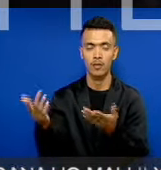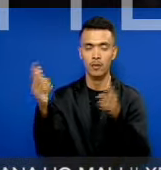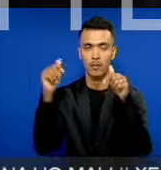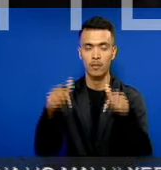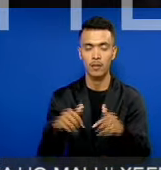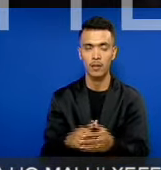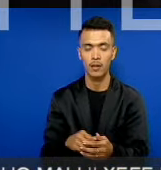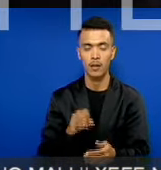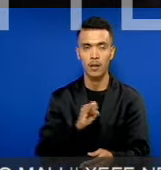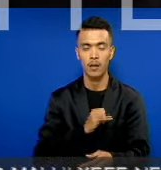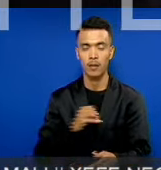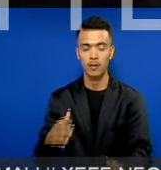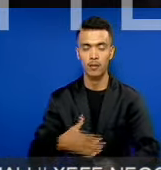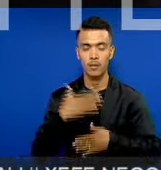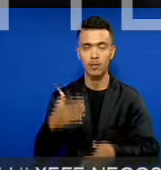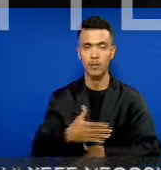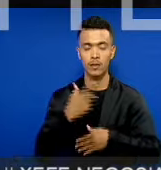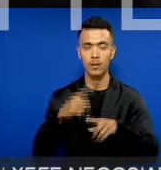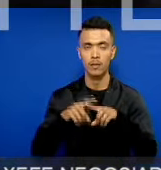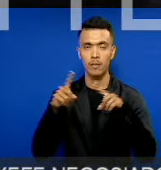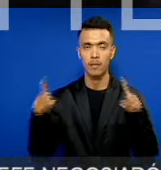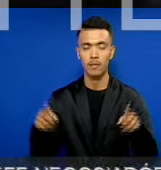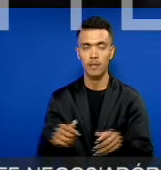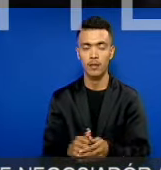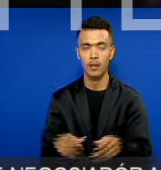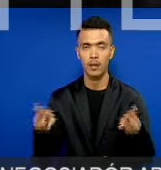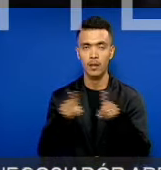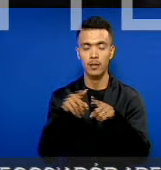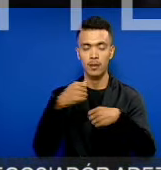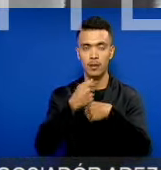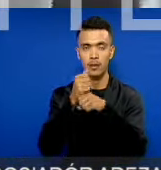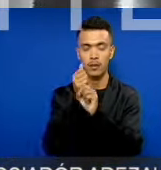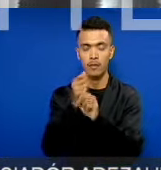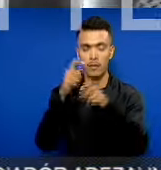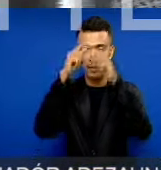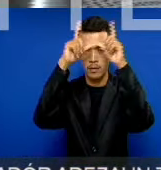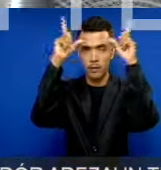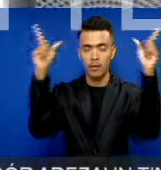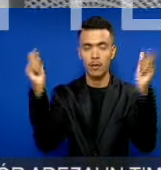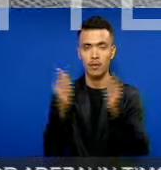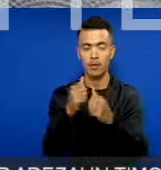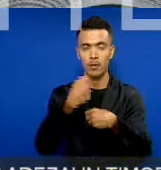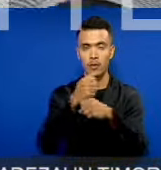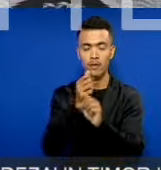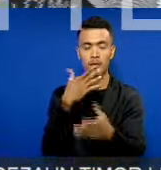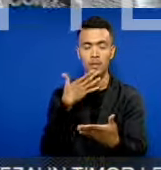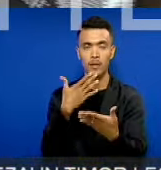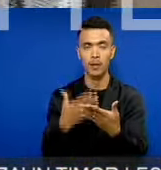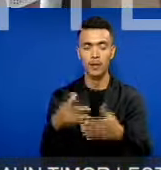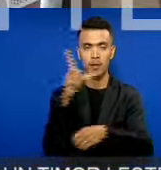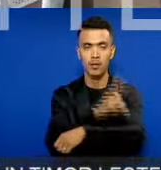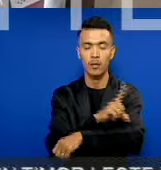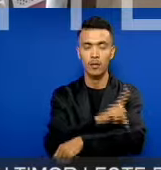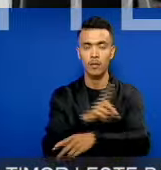How appreciate tebes, mas be e né, how anesan representa café Timor. O sabor café Timor é bem único. Lor